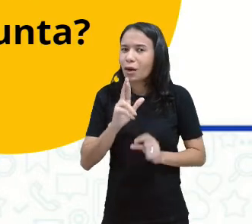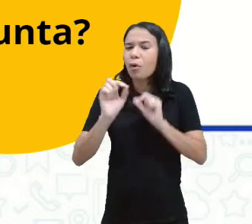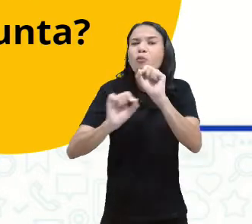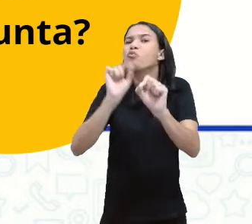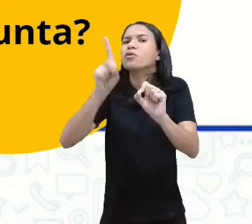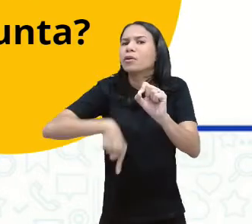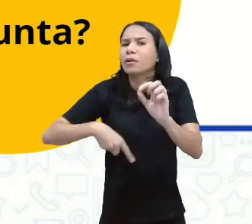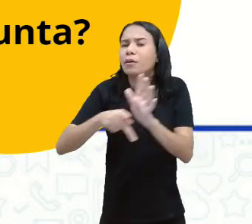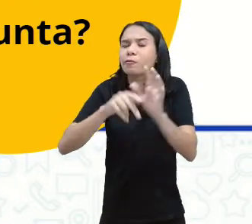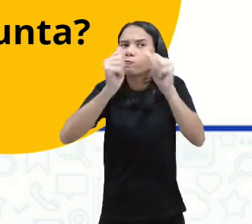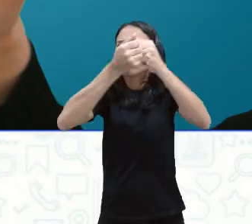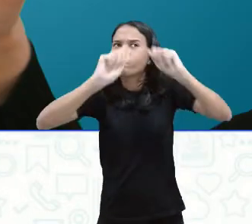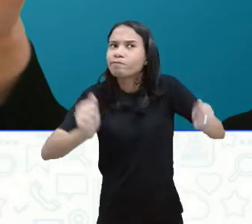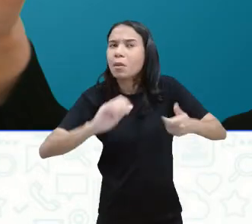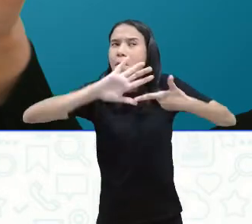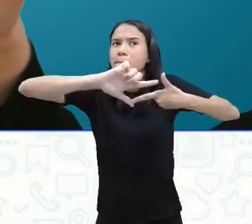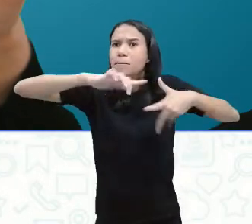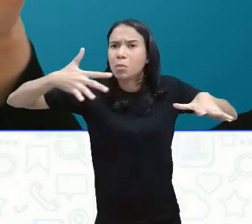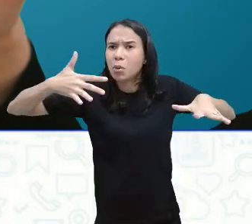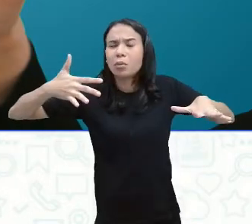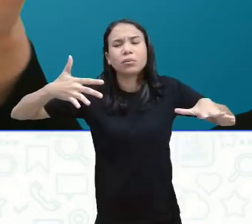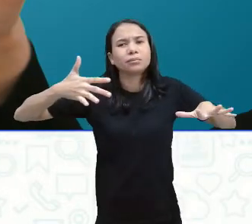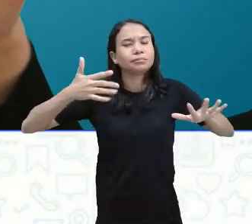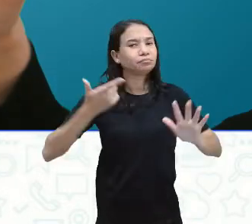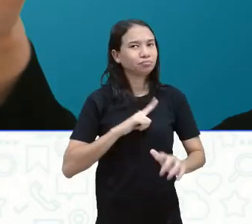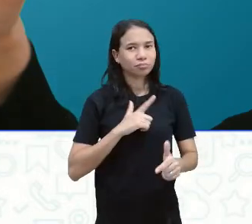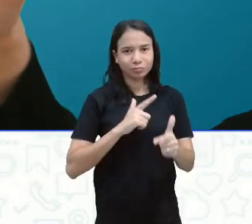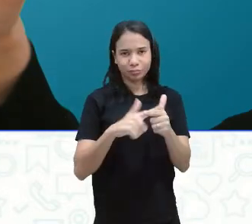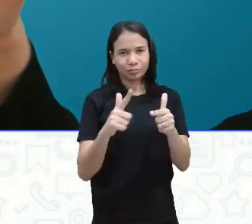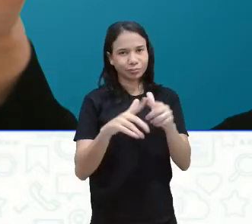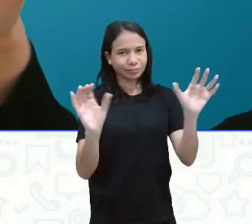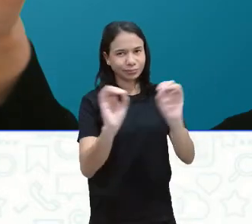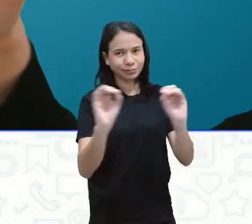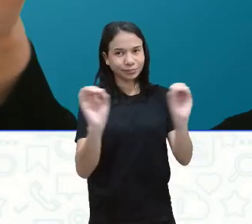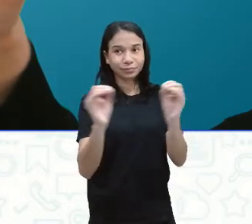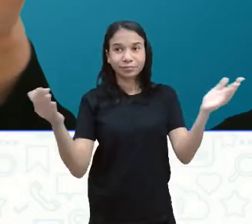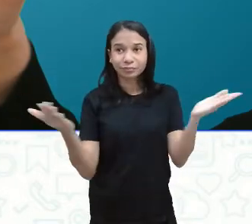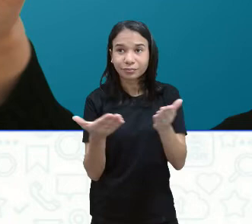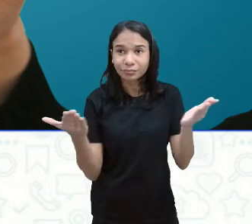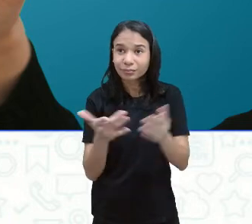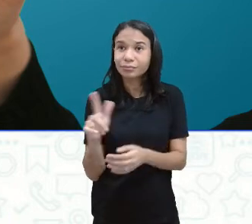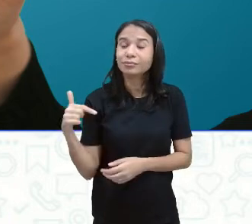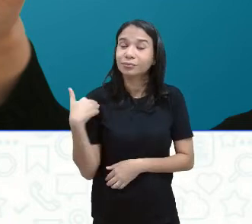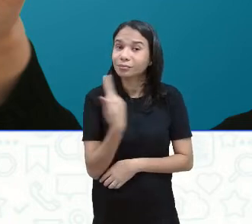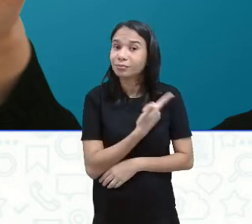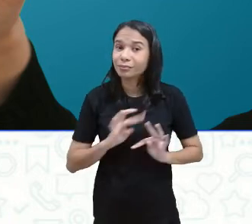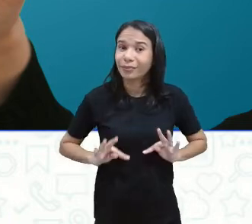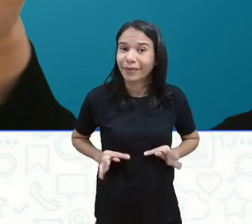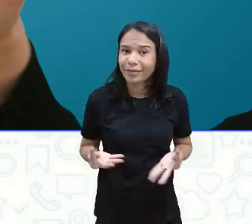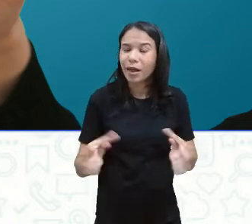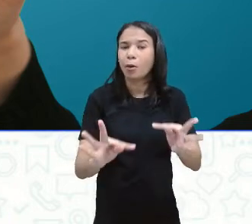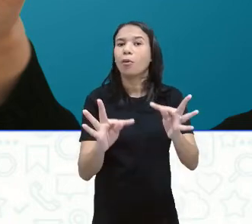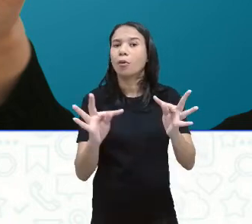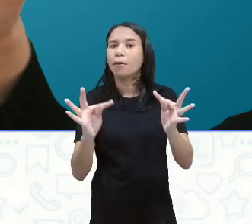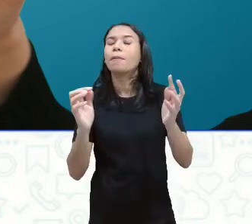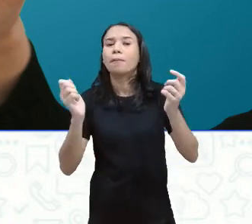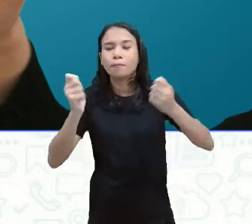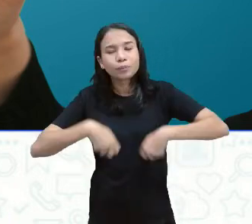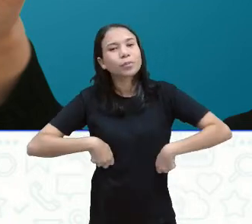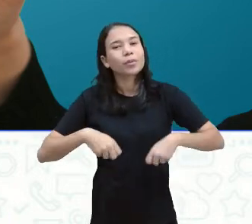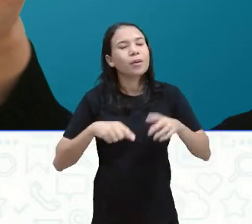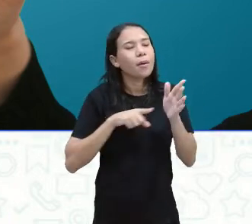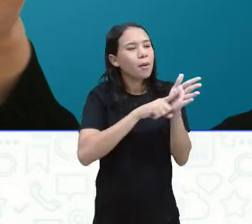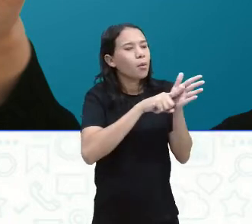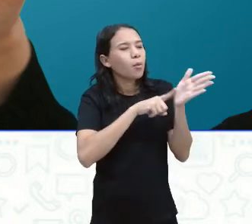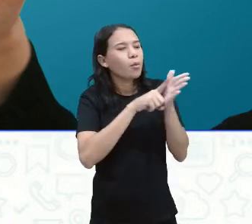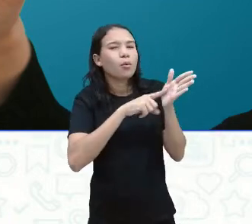que é arte moderna? Se você não sabe, não tem problemas. Hoje a gente tem a tecnologia, né? Sim. A nosso favor